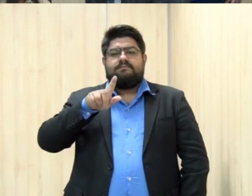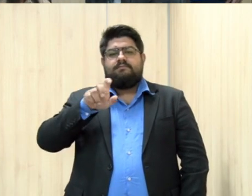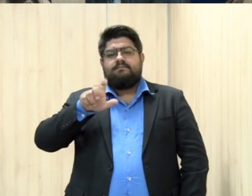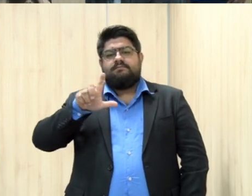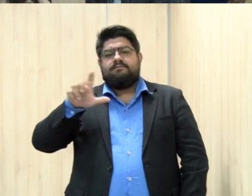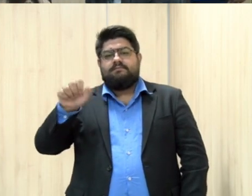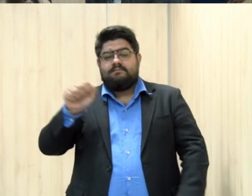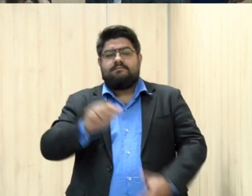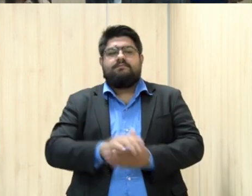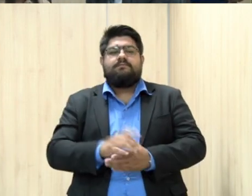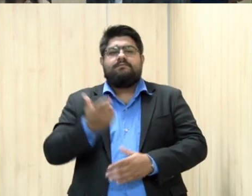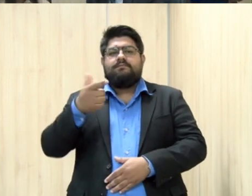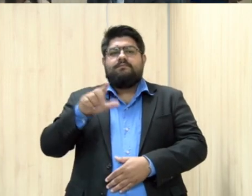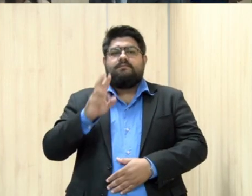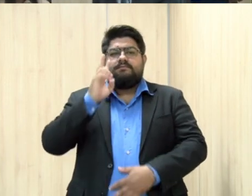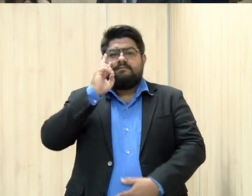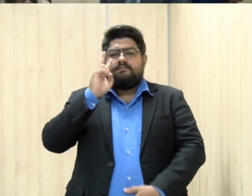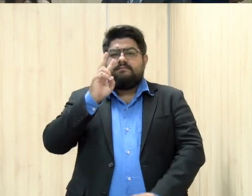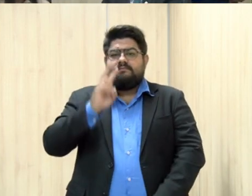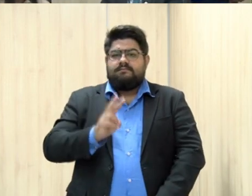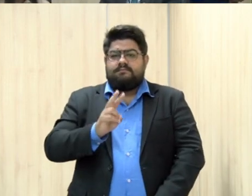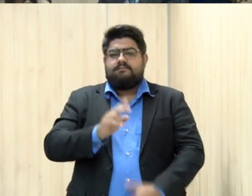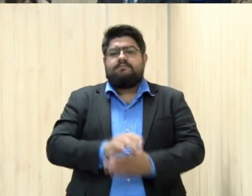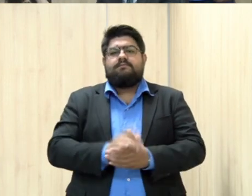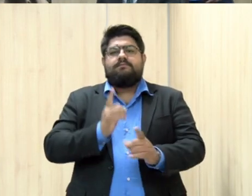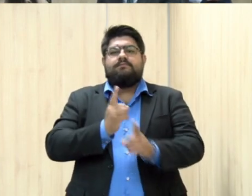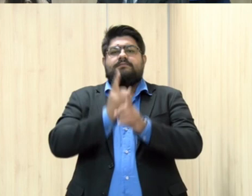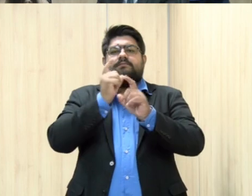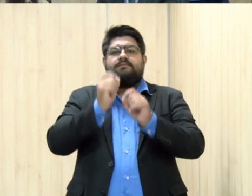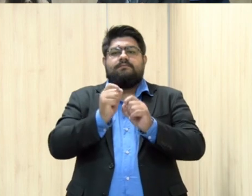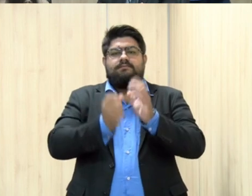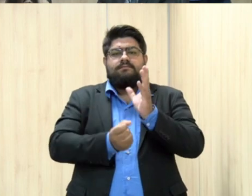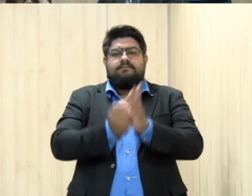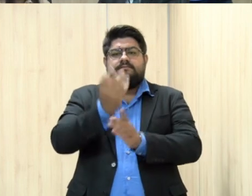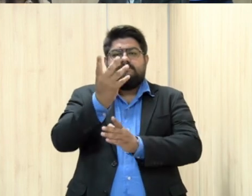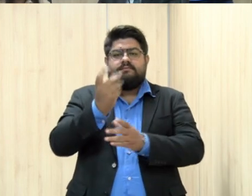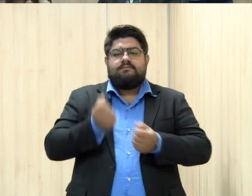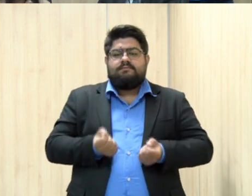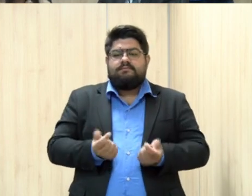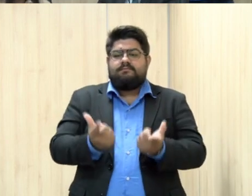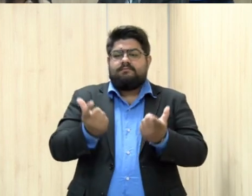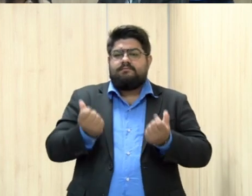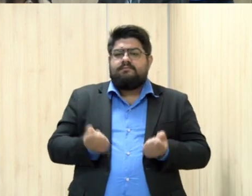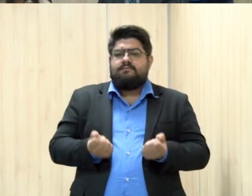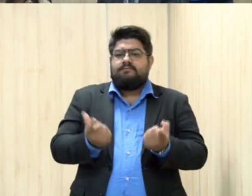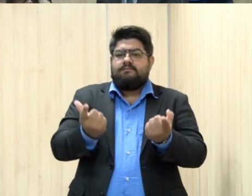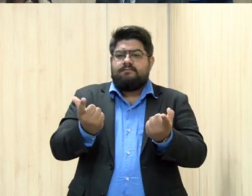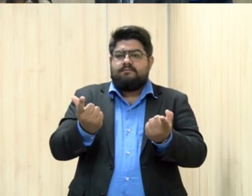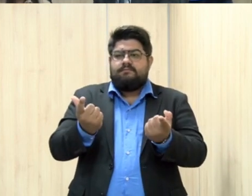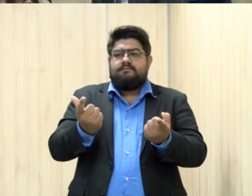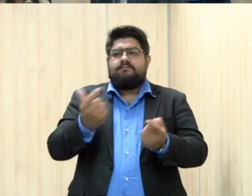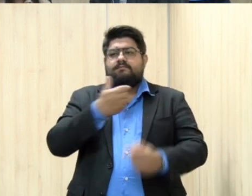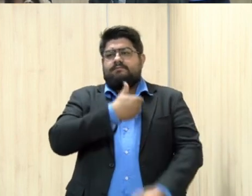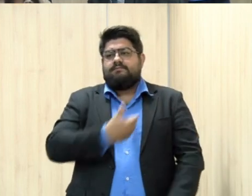vez para nos depararmos com criação de despesas orçamentárias